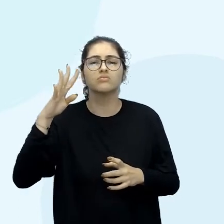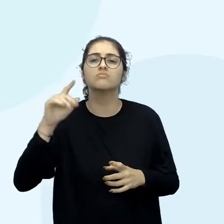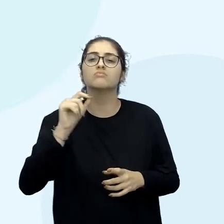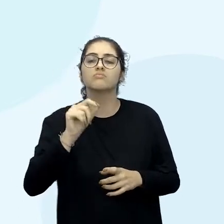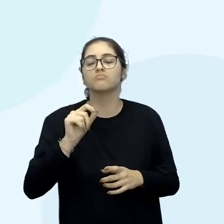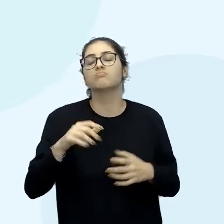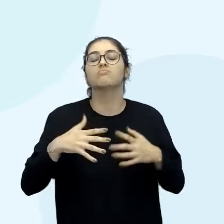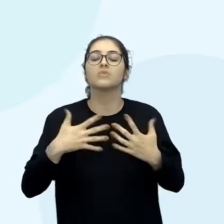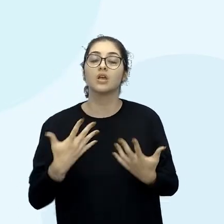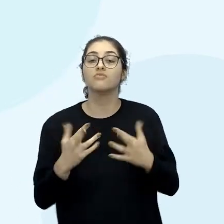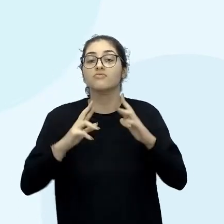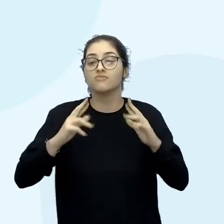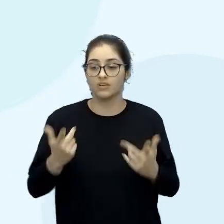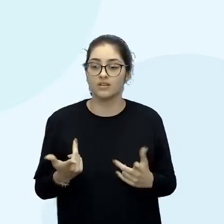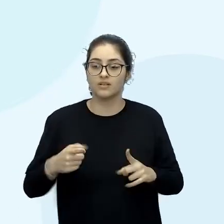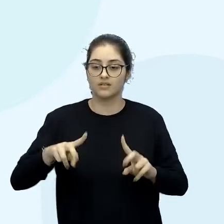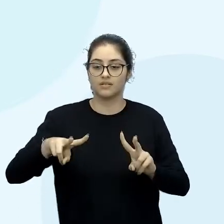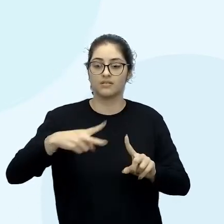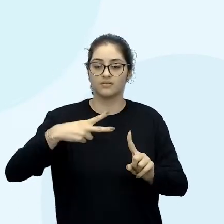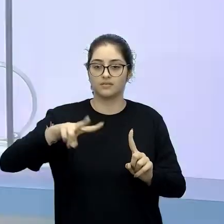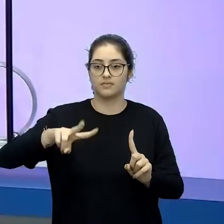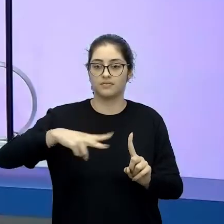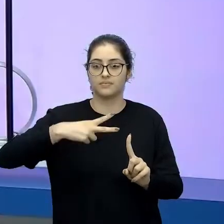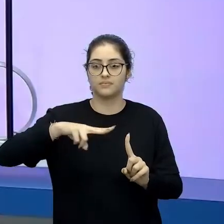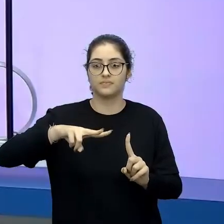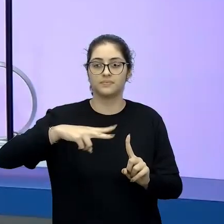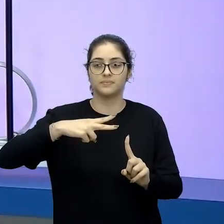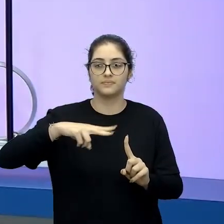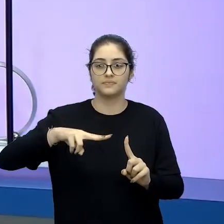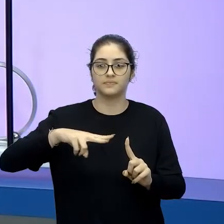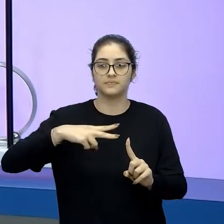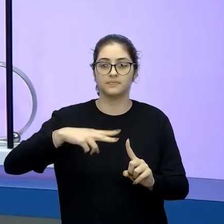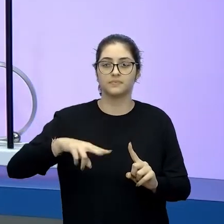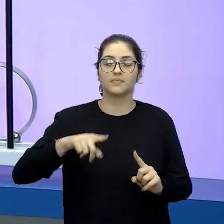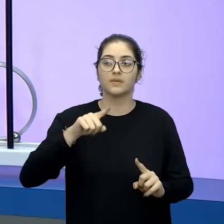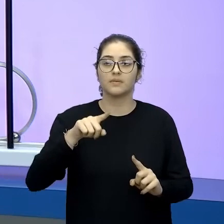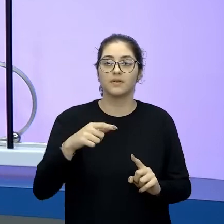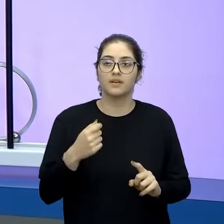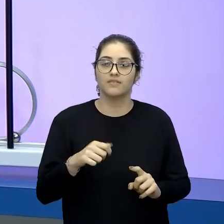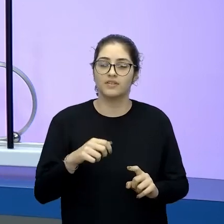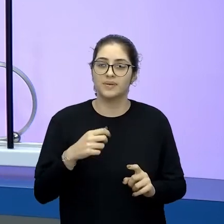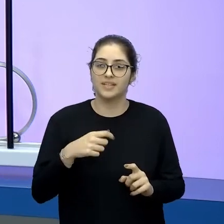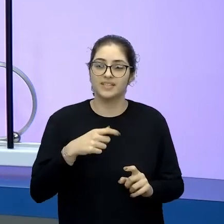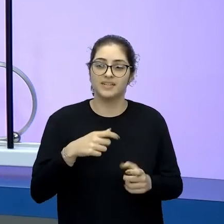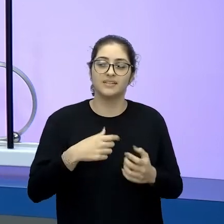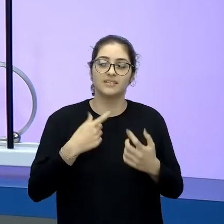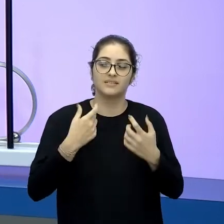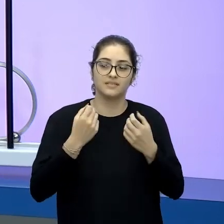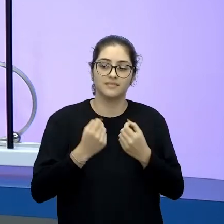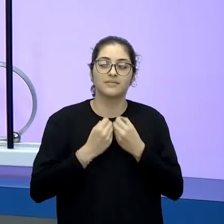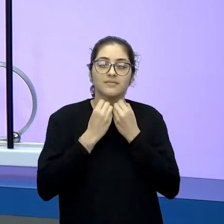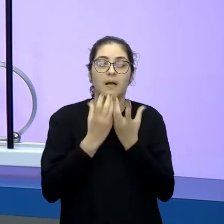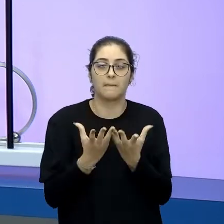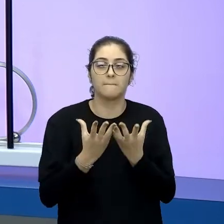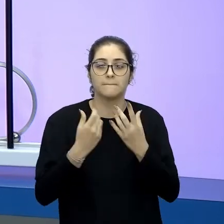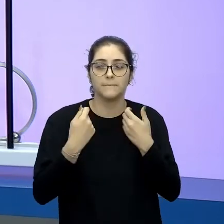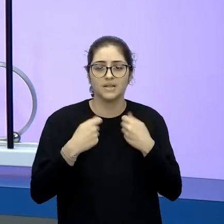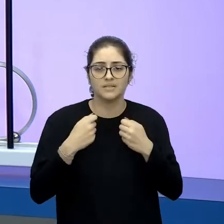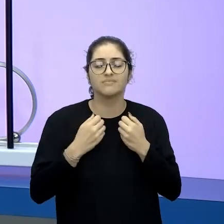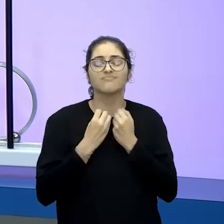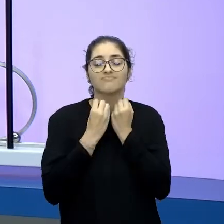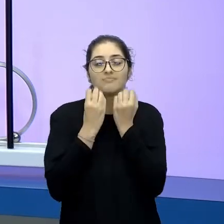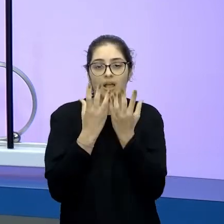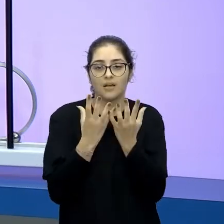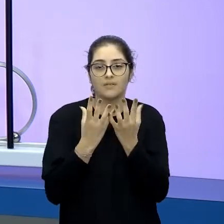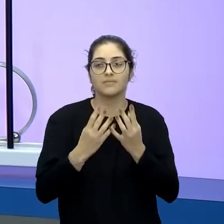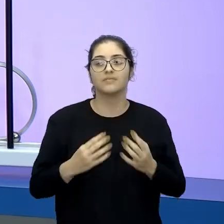vista. Exato. Eu acho que é primordial. Primeiro que, assim, quando a gente... Verbalizar, precisa. Precisa verbalizar, porque quando a gente verbaliza,